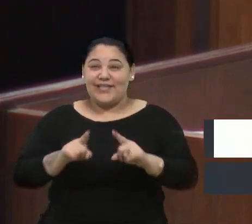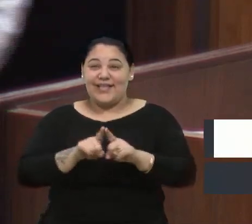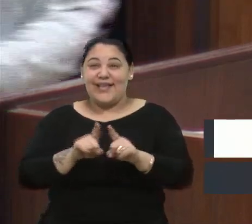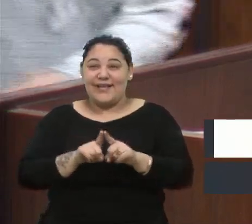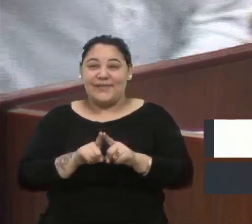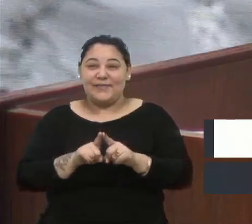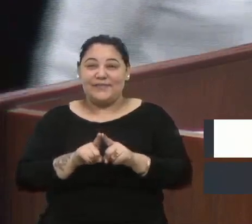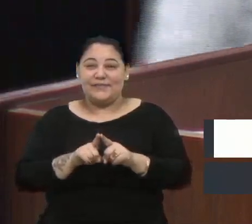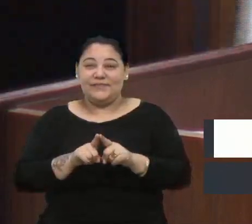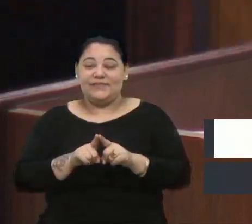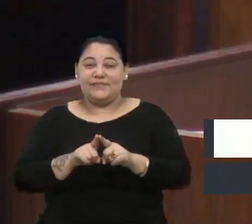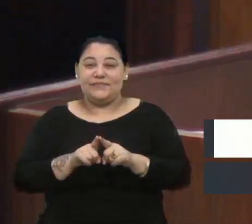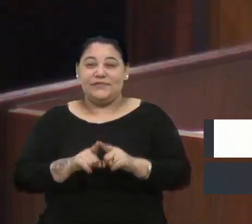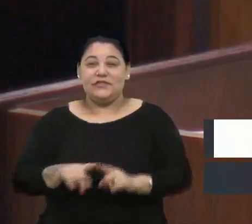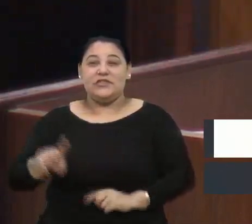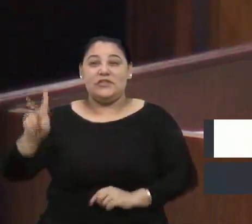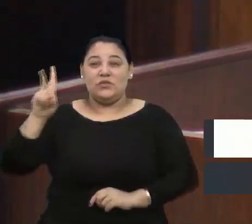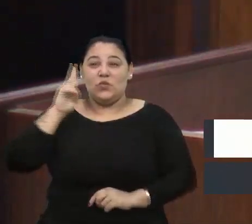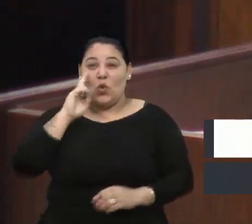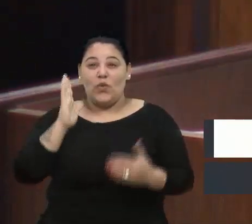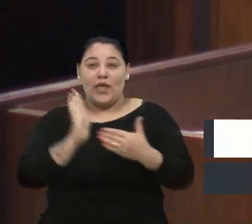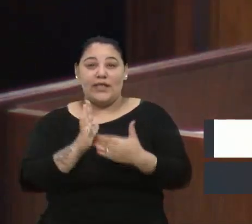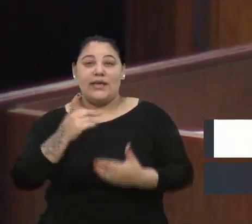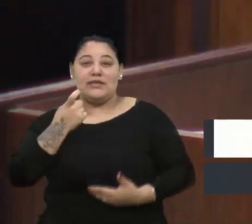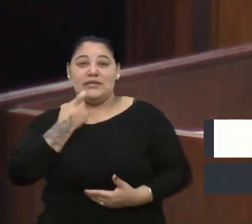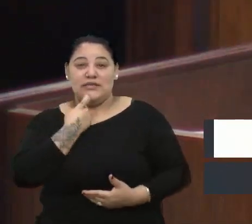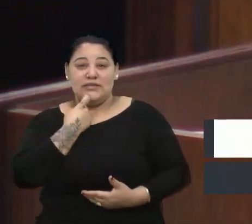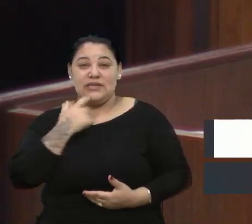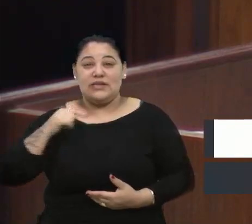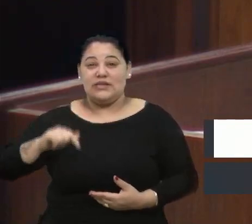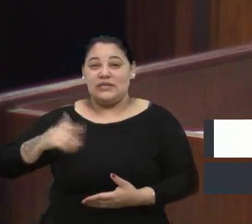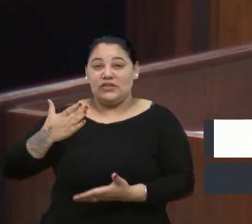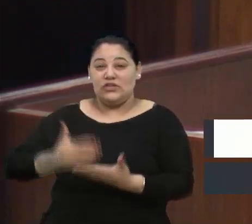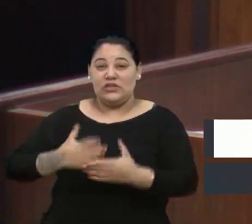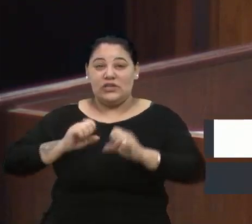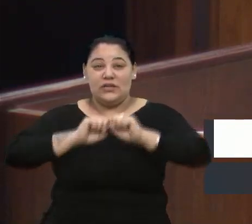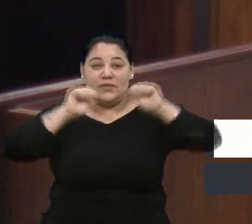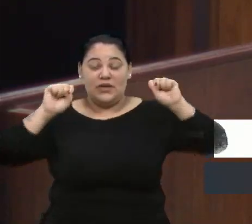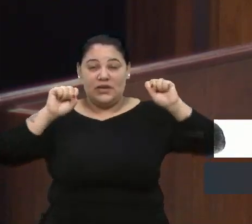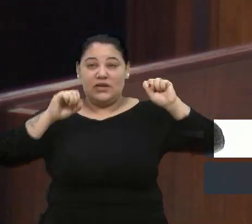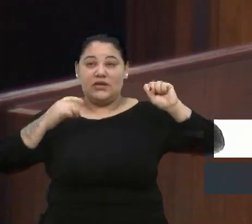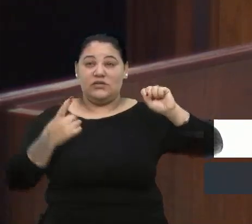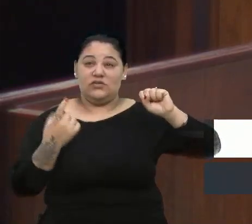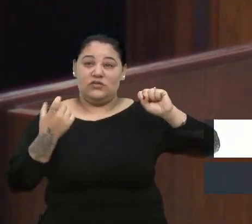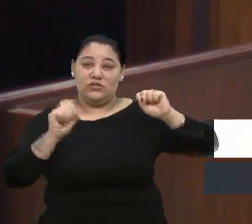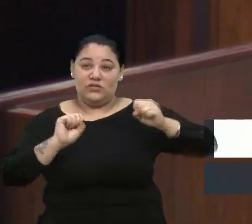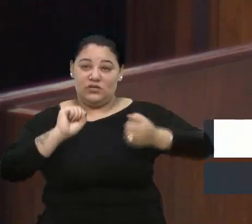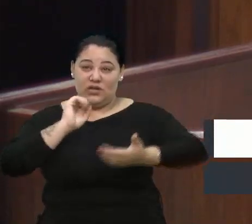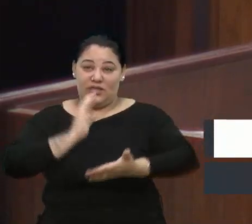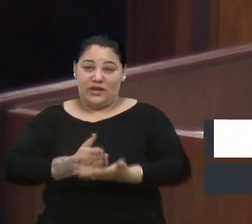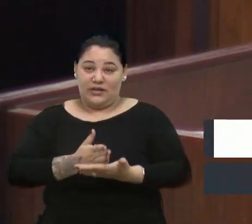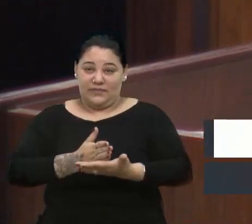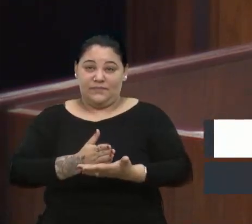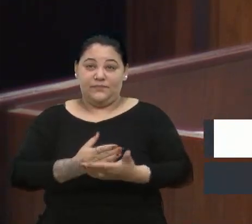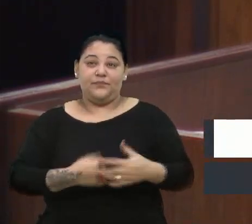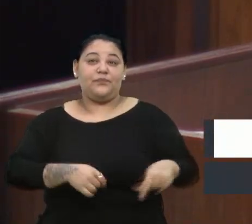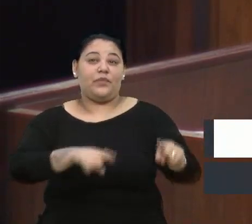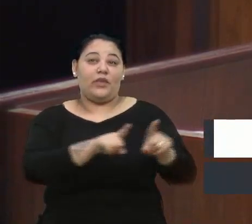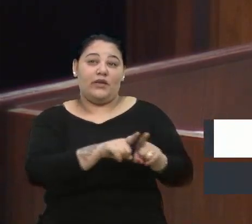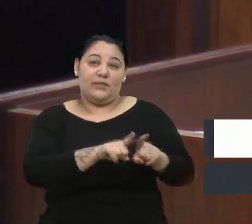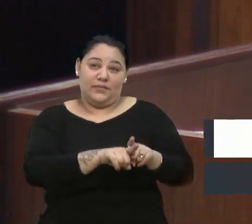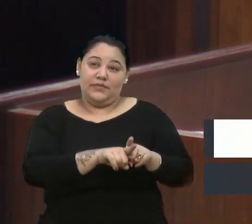atende de segunda a sexta-feira, das 7h30 da manhã às 18h30. E também existe,